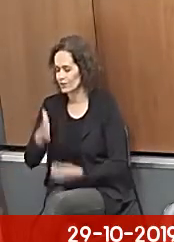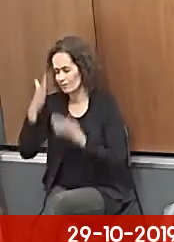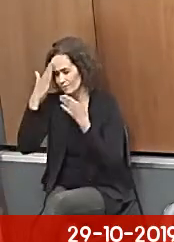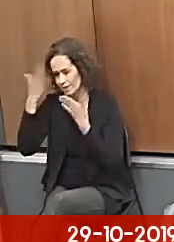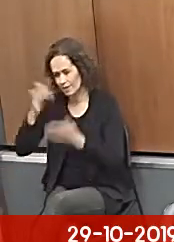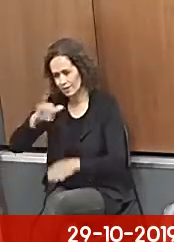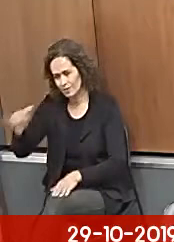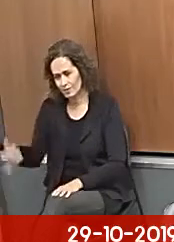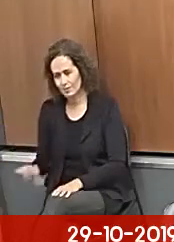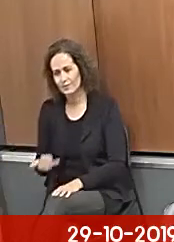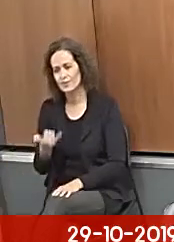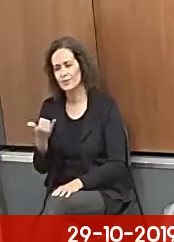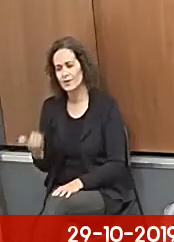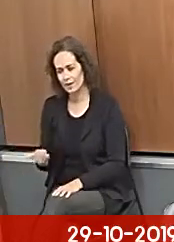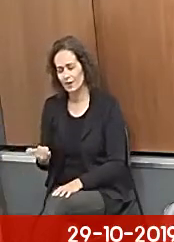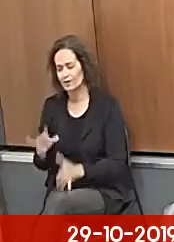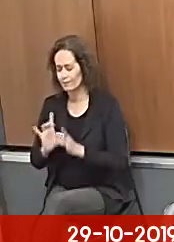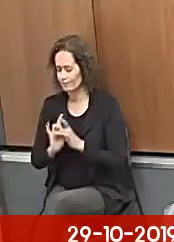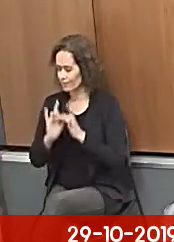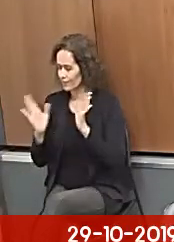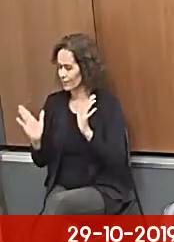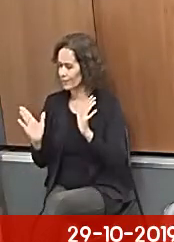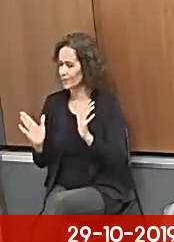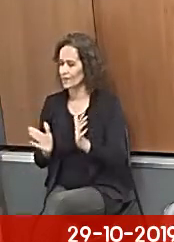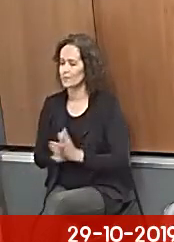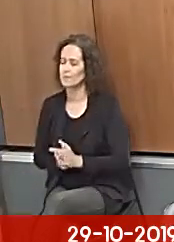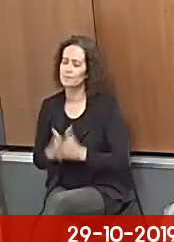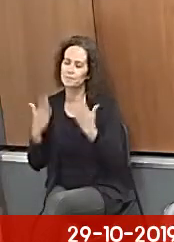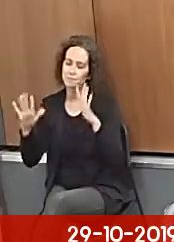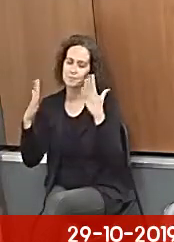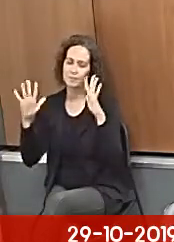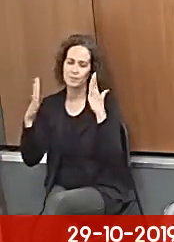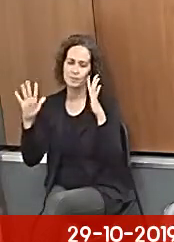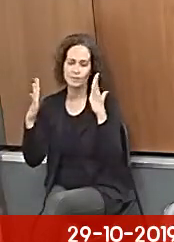vez a oportunidade aí e fico à disposição. Muito bem, obrigado.